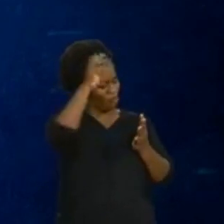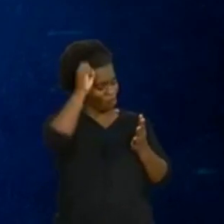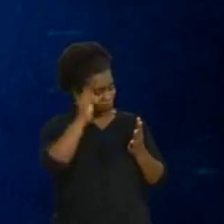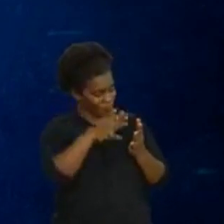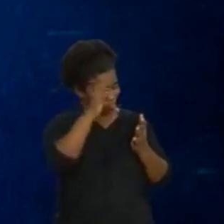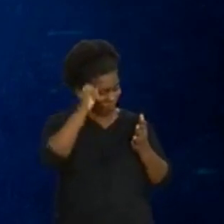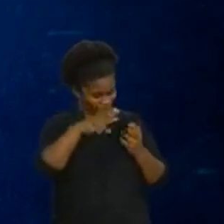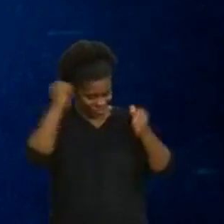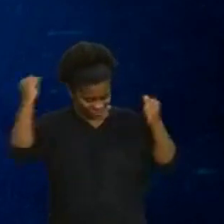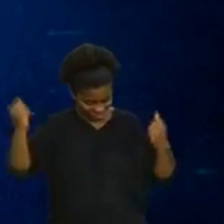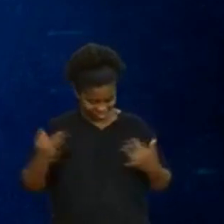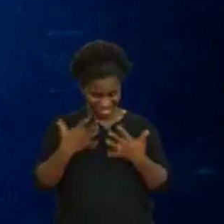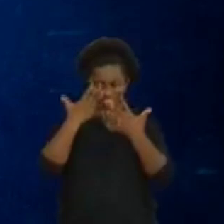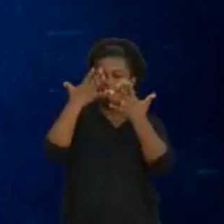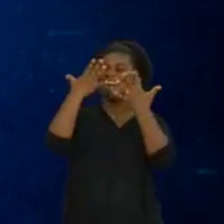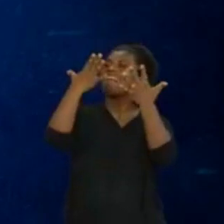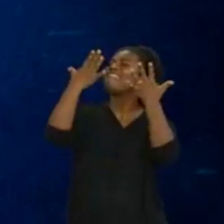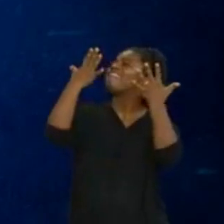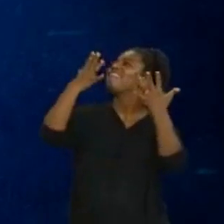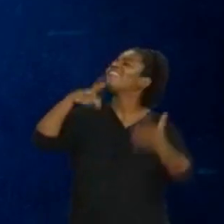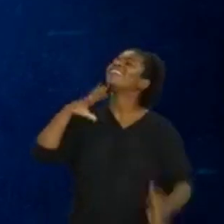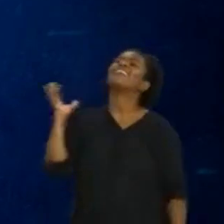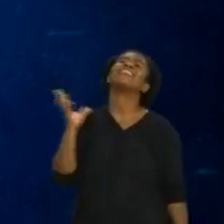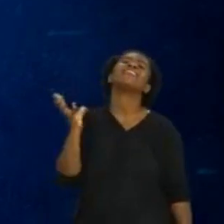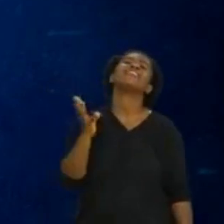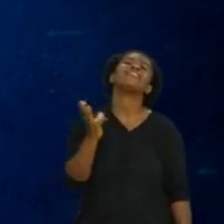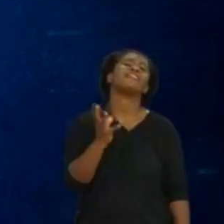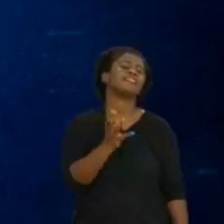Seu amor é sobrenatural. Seu amor é